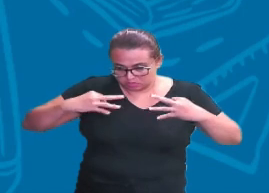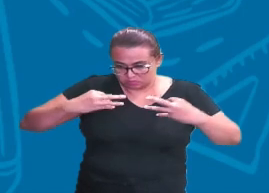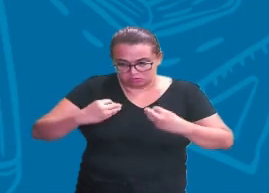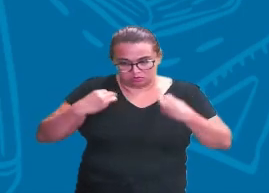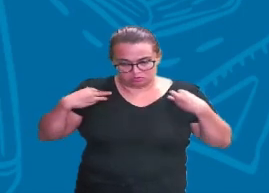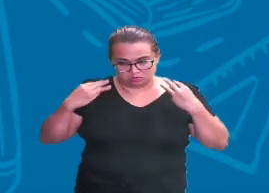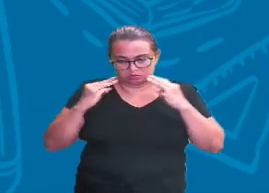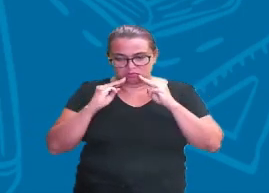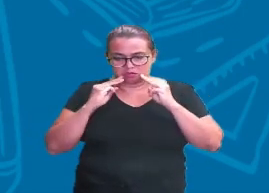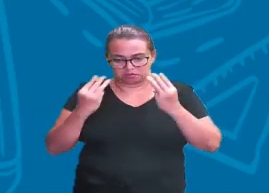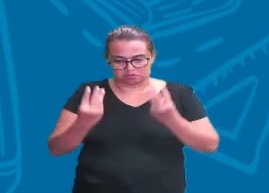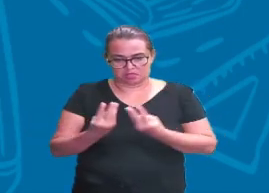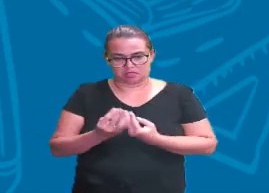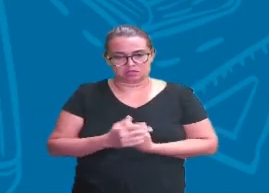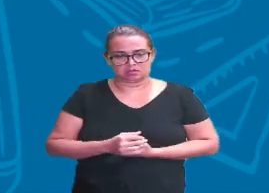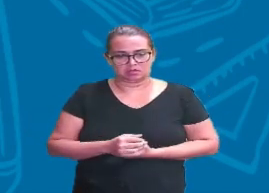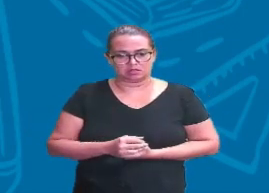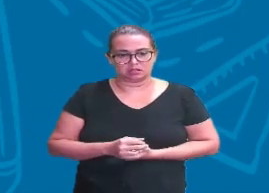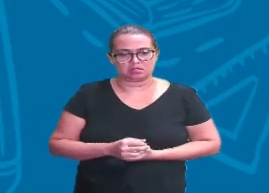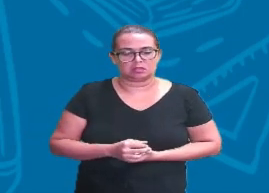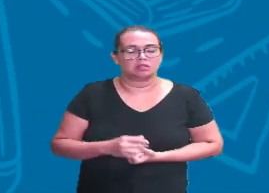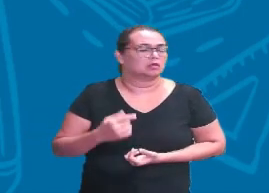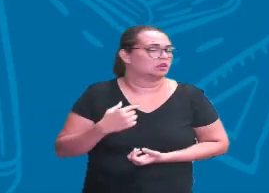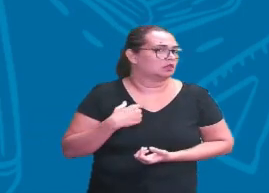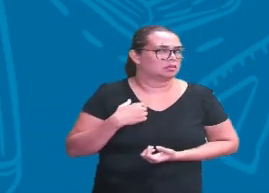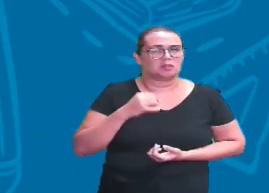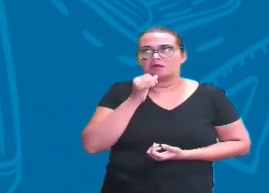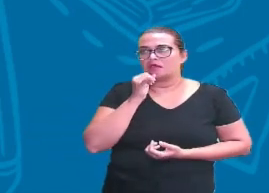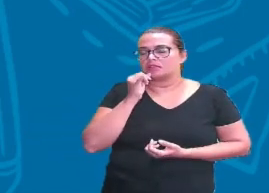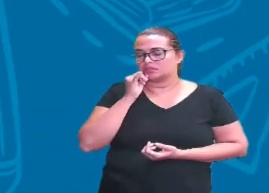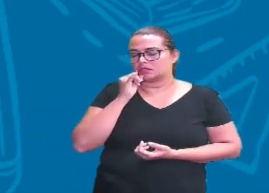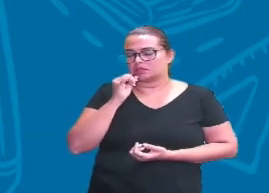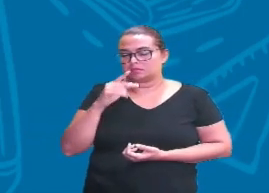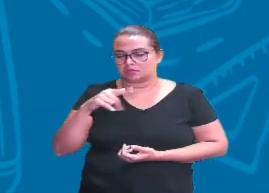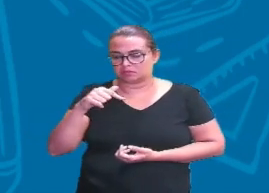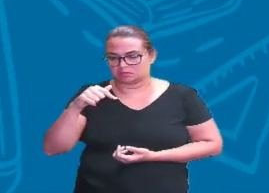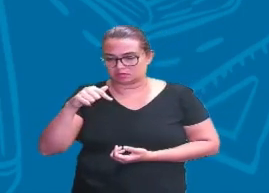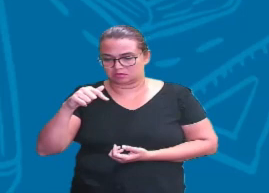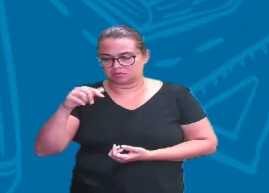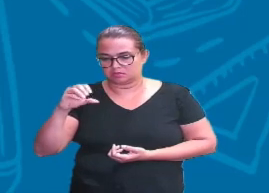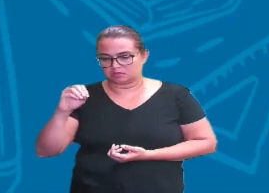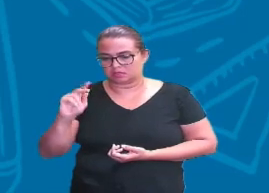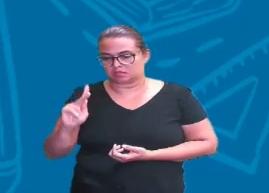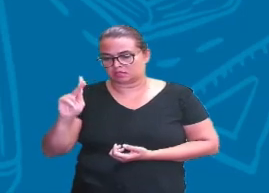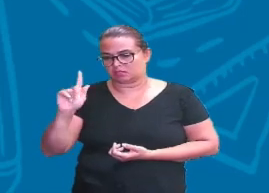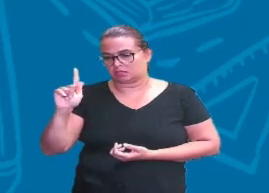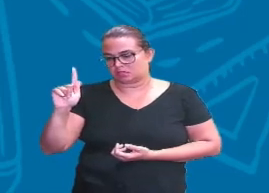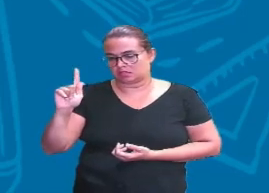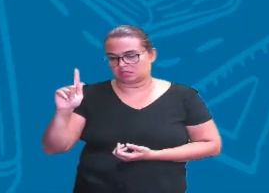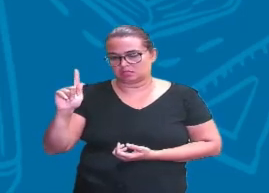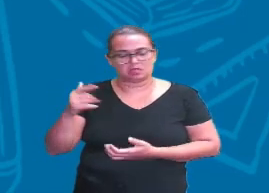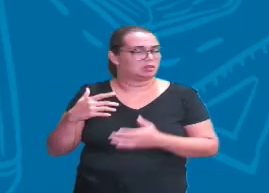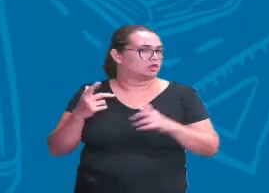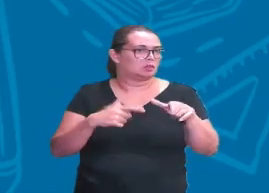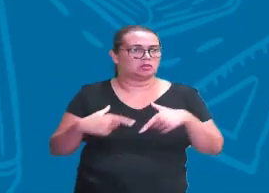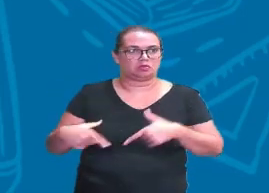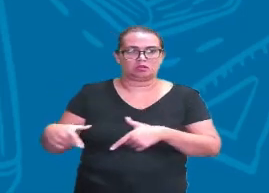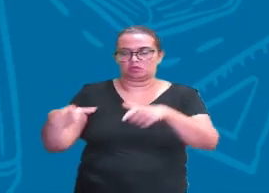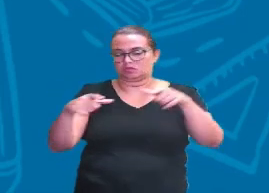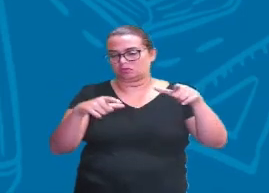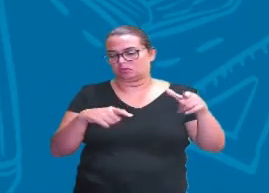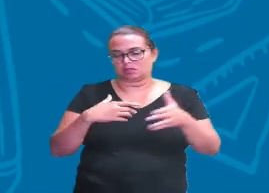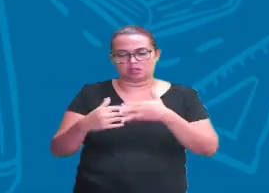massa for 70 quilos, é 70 quilos aonde você estiver. Não importa se é aqui na Terra, não importa se você esteja na Lua,